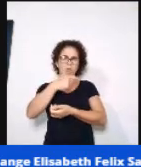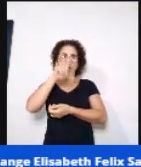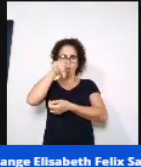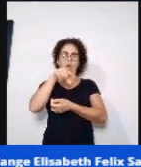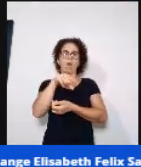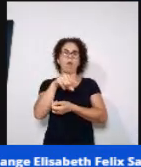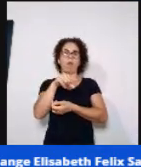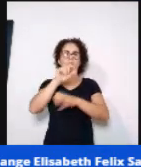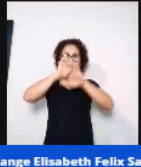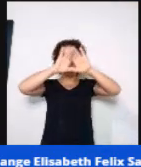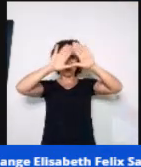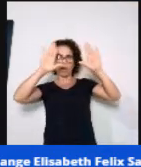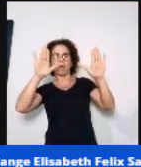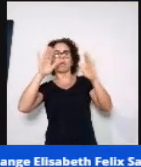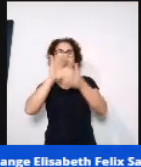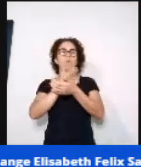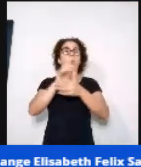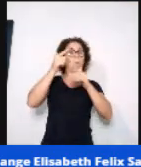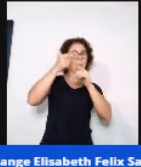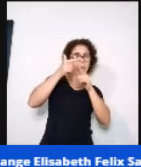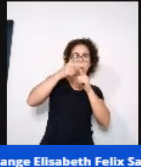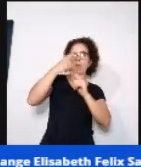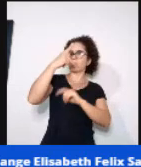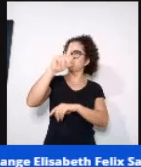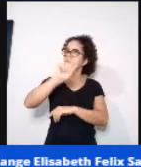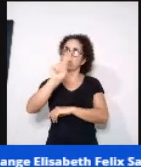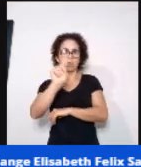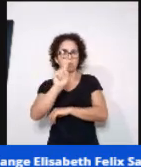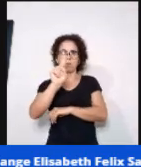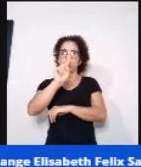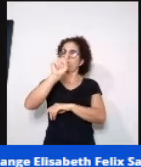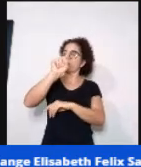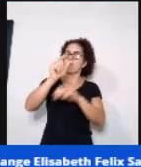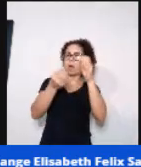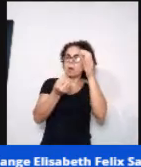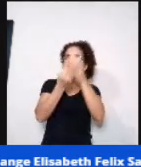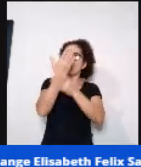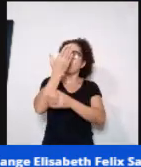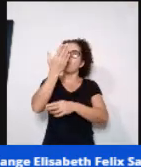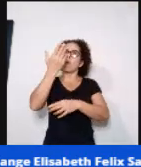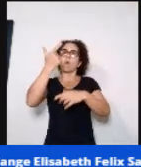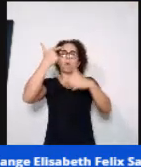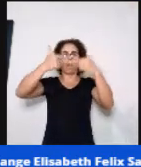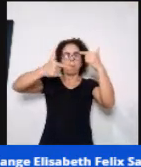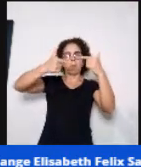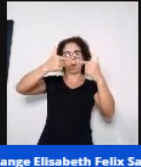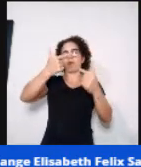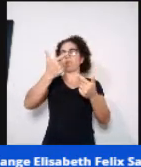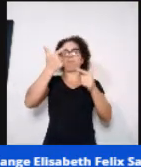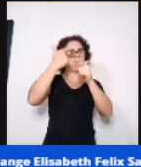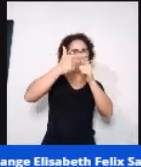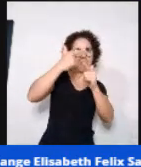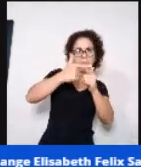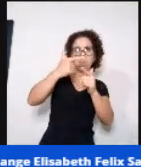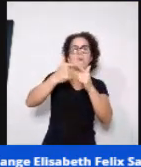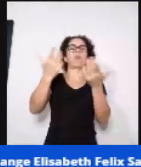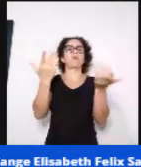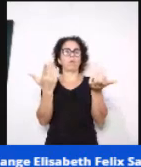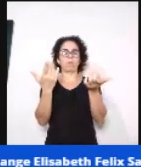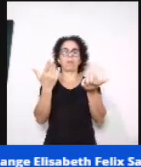O problema não é seu. Não foi você quem criou um conflito, nem um julgamento. E aí, nessa situação, alguém